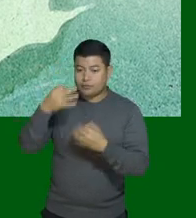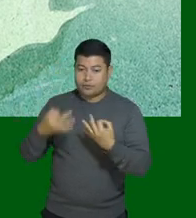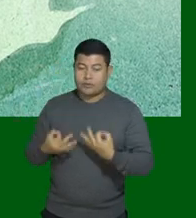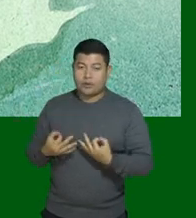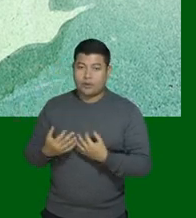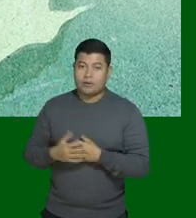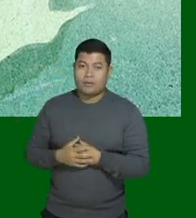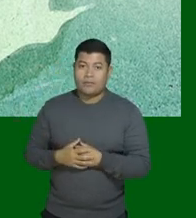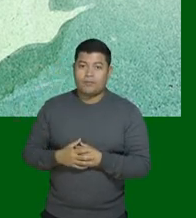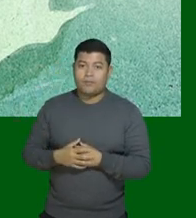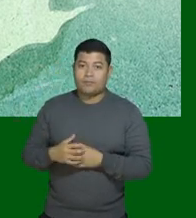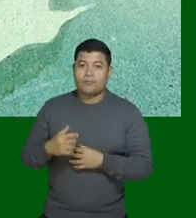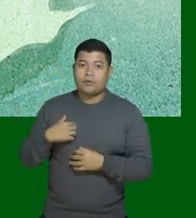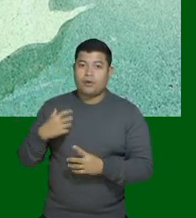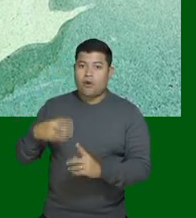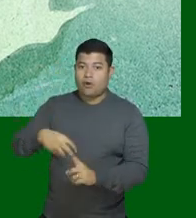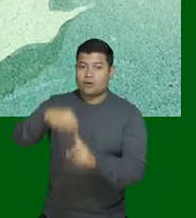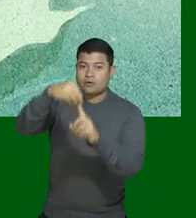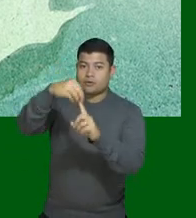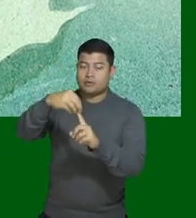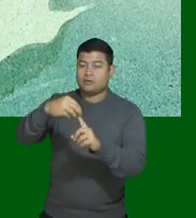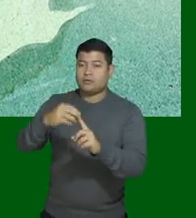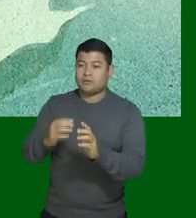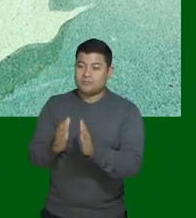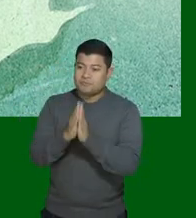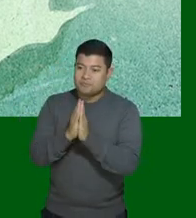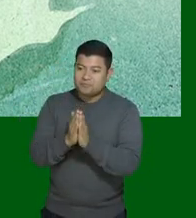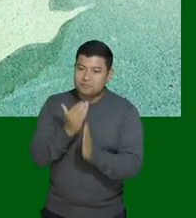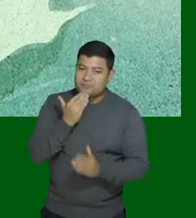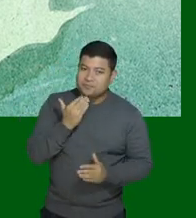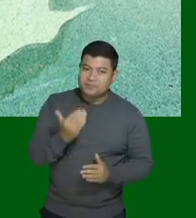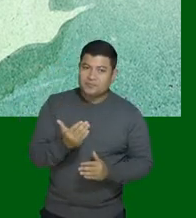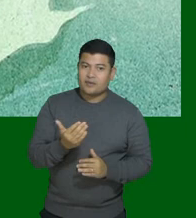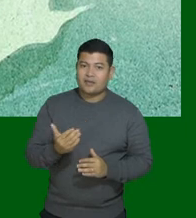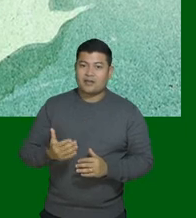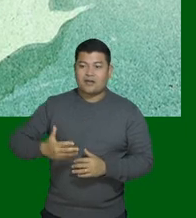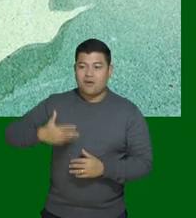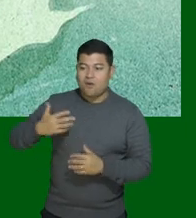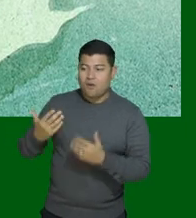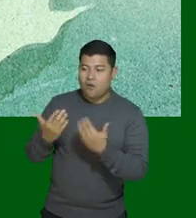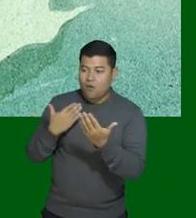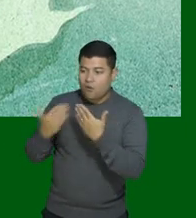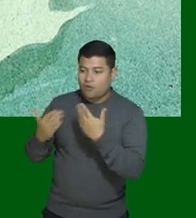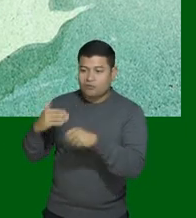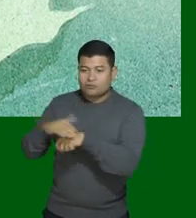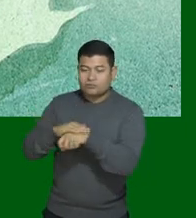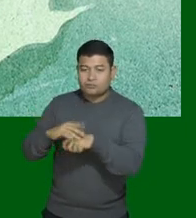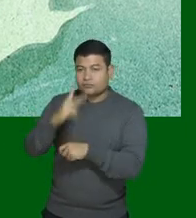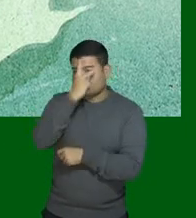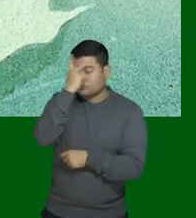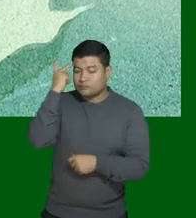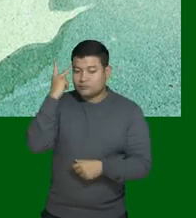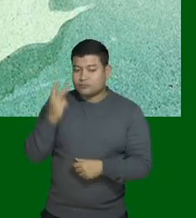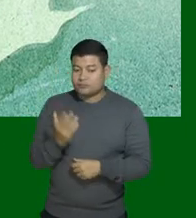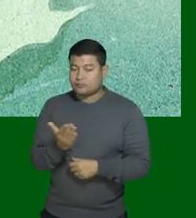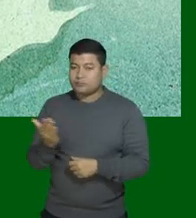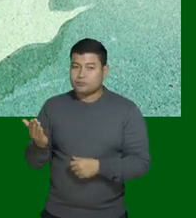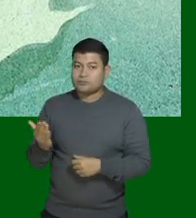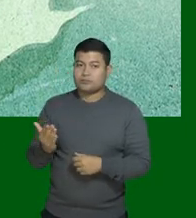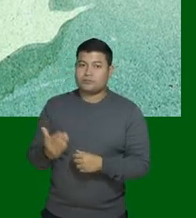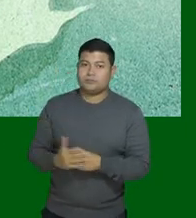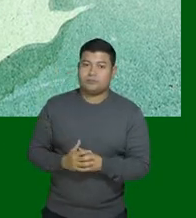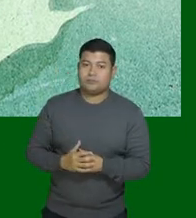Gosto muito de enfatizar, e a gente pede, né, pra gente, sempre que fala com as pessoas, que elas perguntam sobre o serviço, com relação